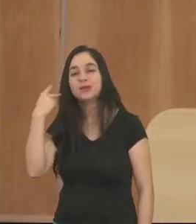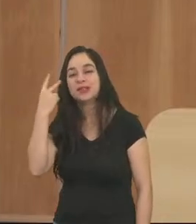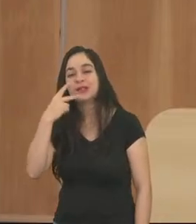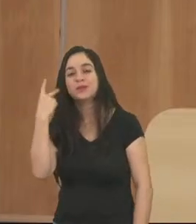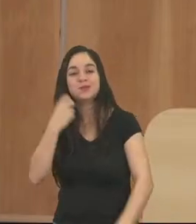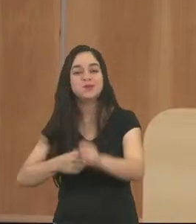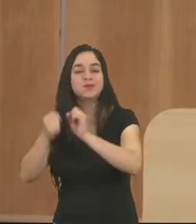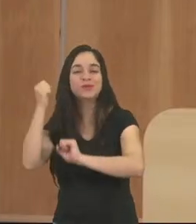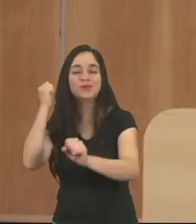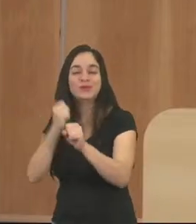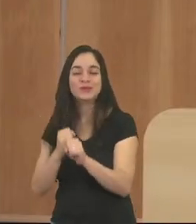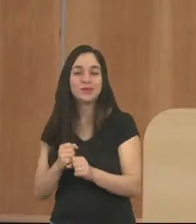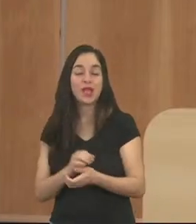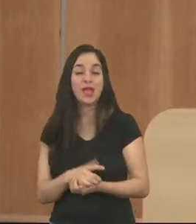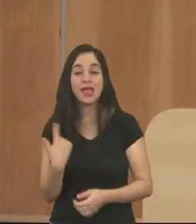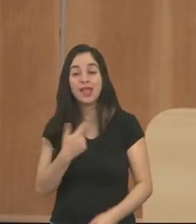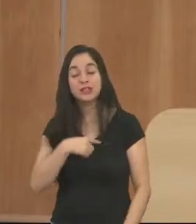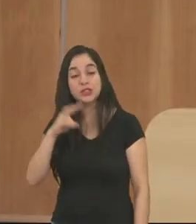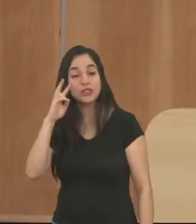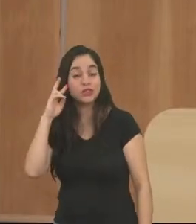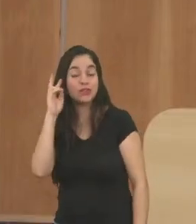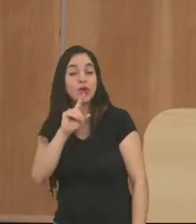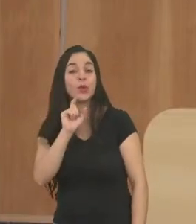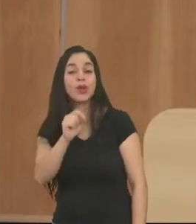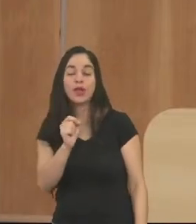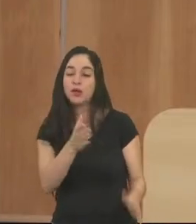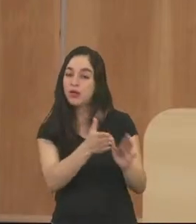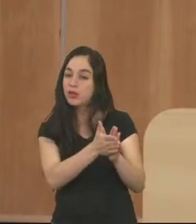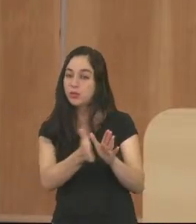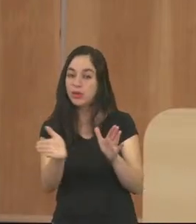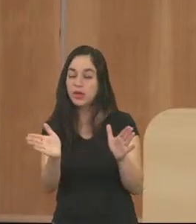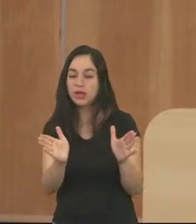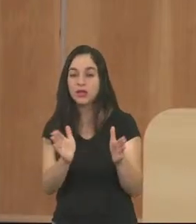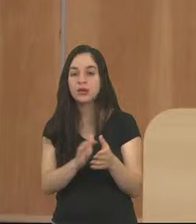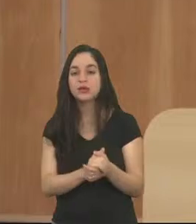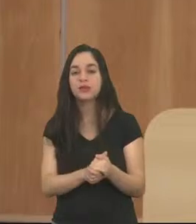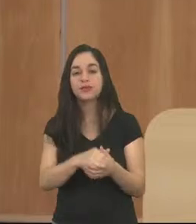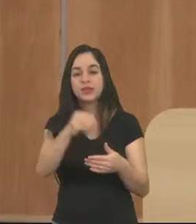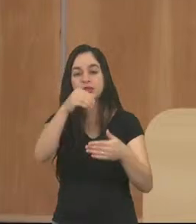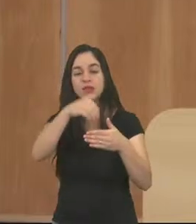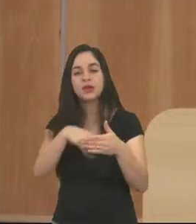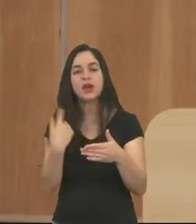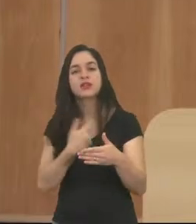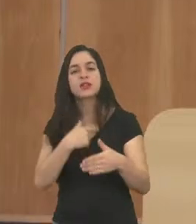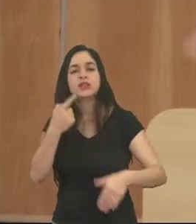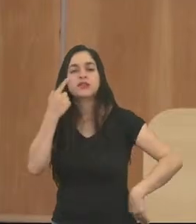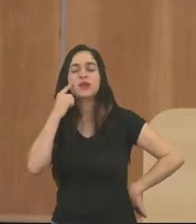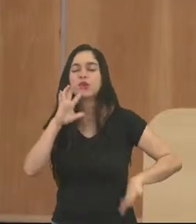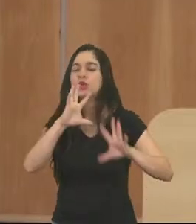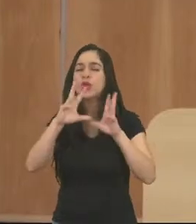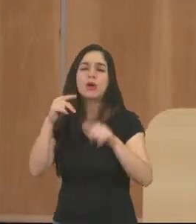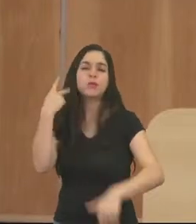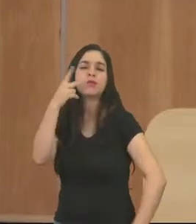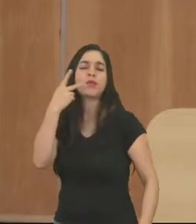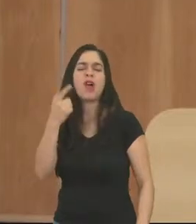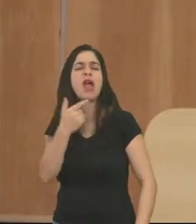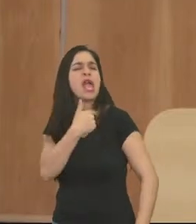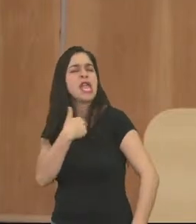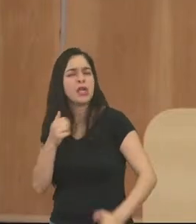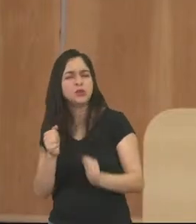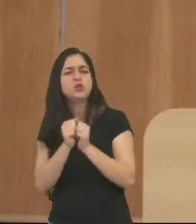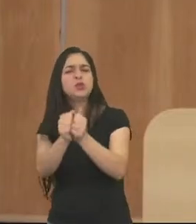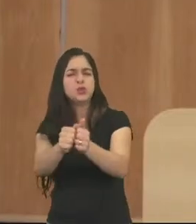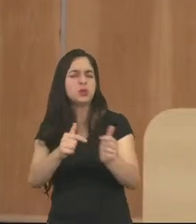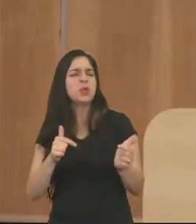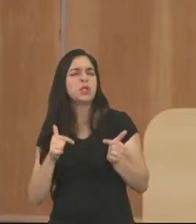ideologia partidária, o que a gente vê durante a campanha eleitoral são todos os vereadores se posicionando, dizendo que está do lado do trabalhador,